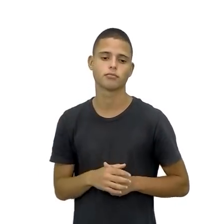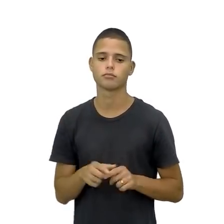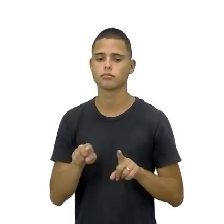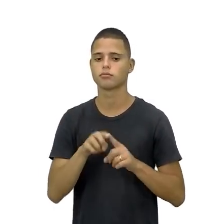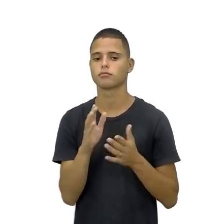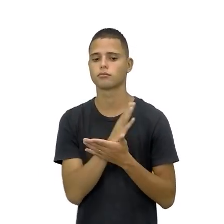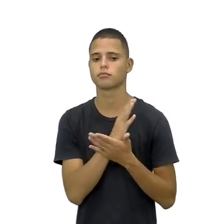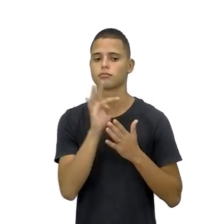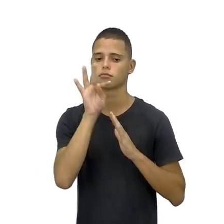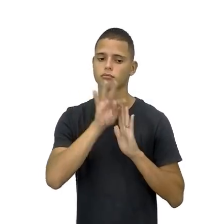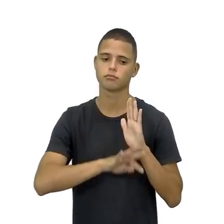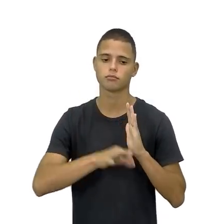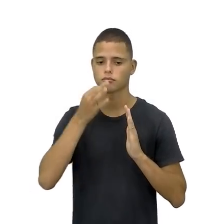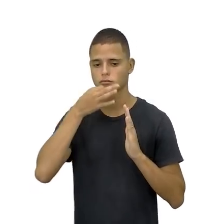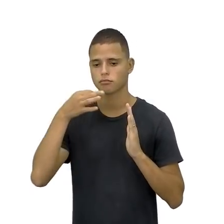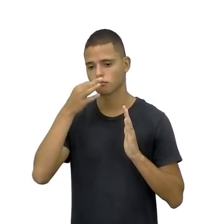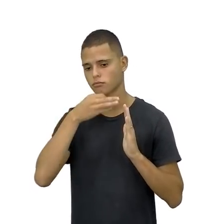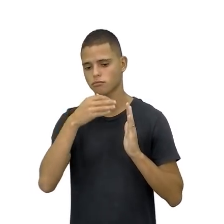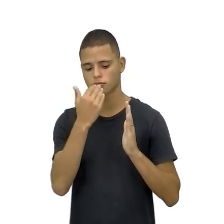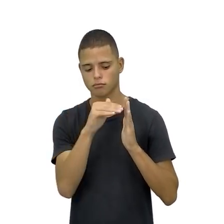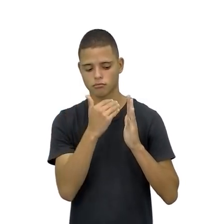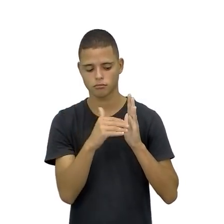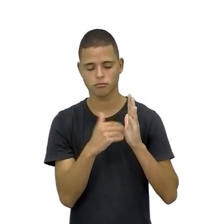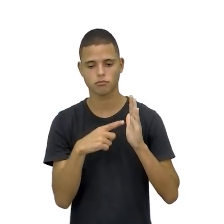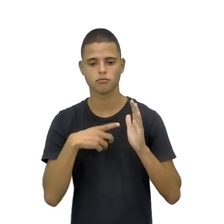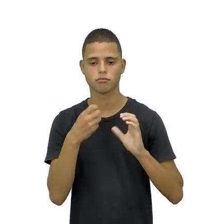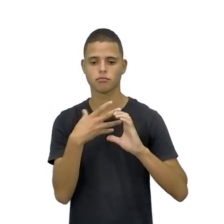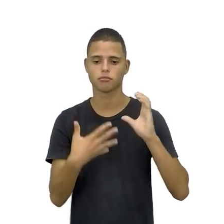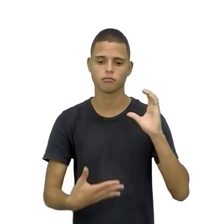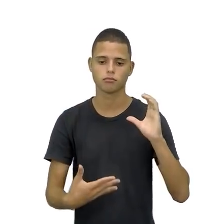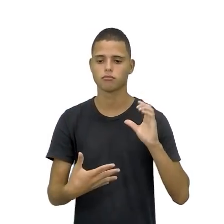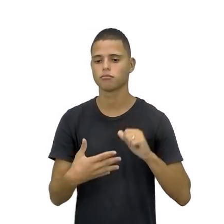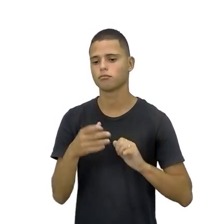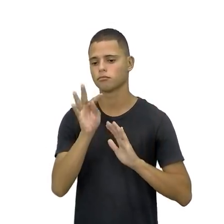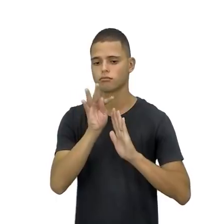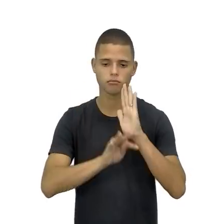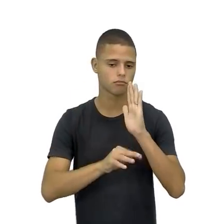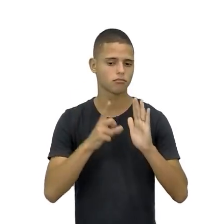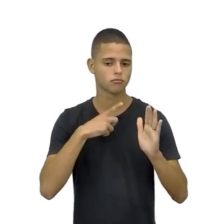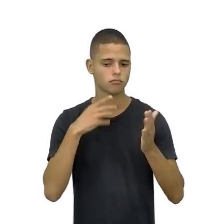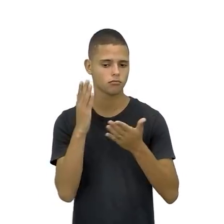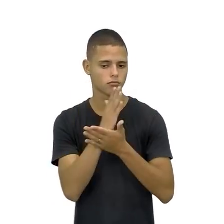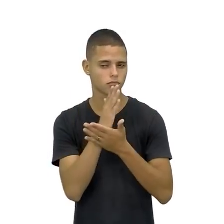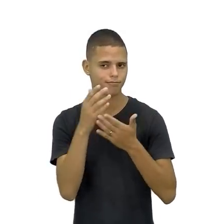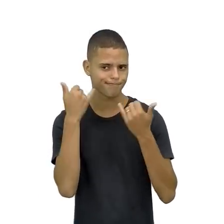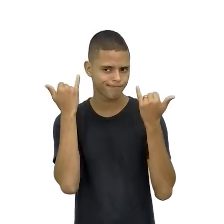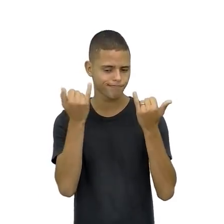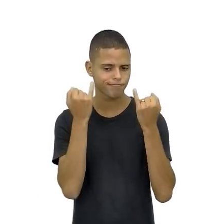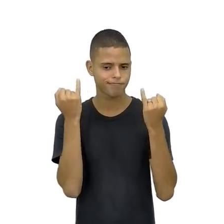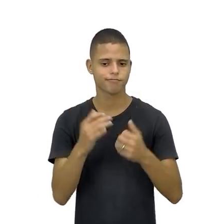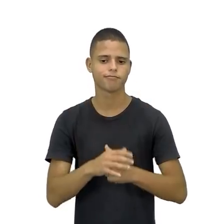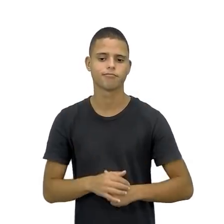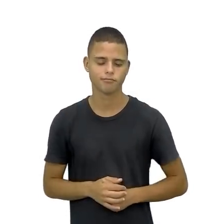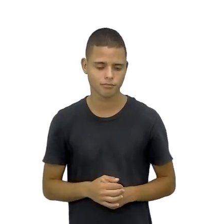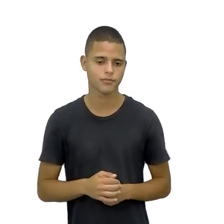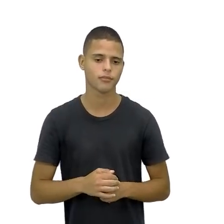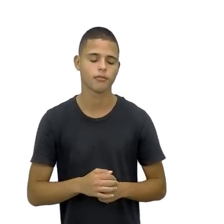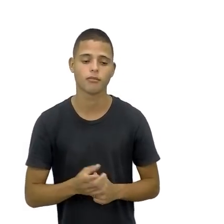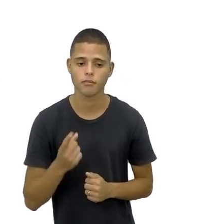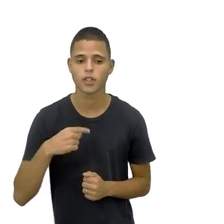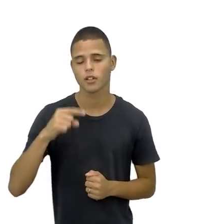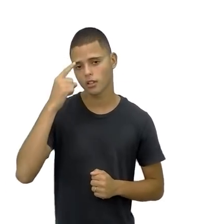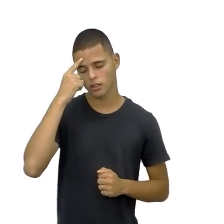que possam, então, ter essa característica de um texto que traz ali fundamentação, pensando